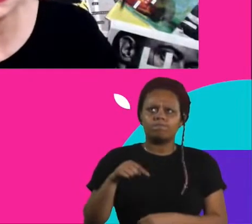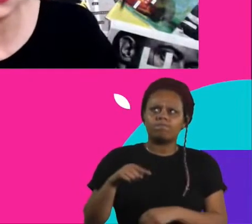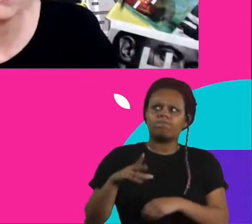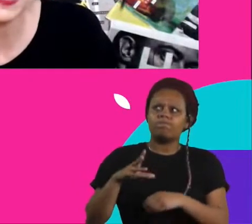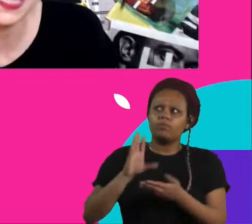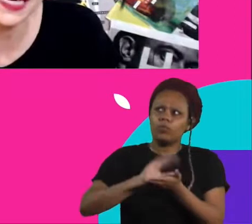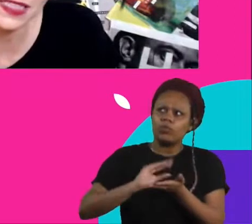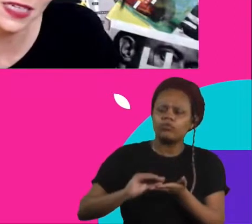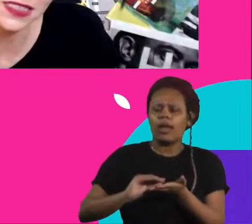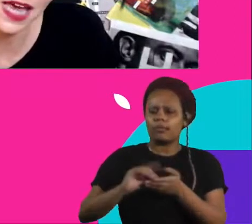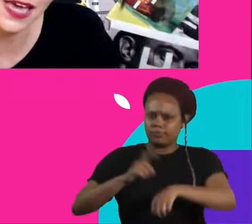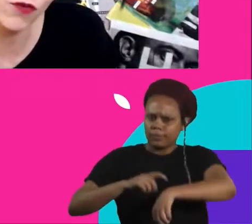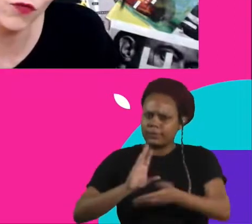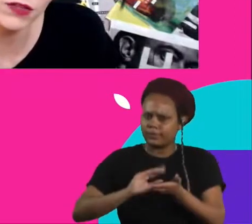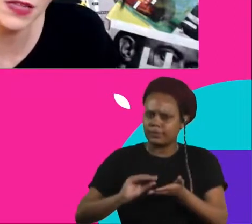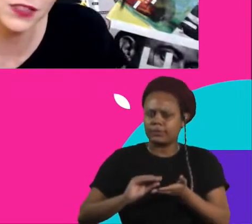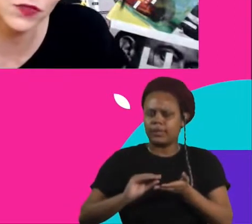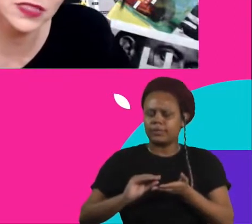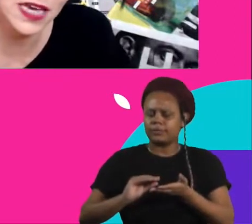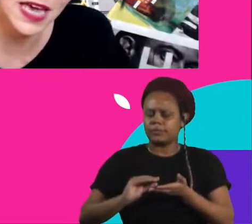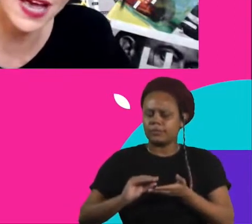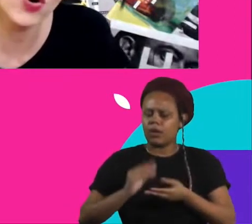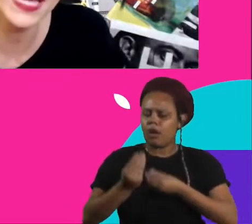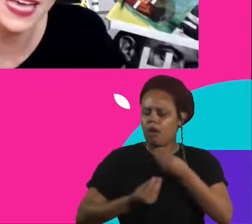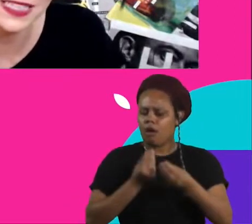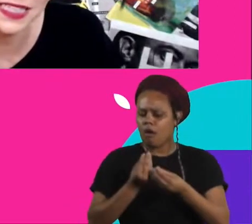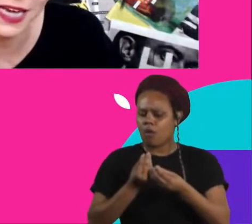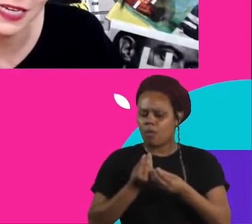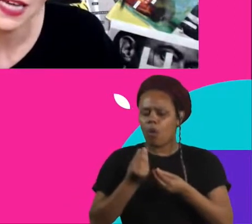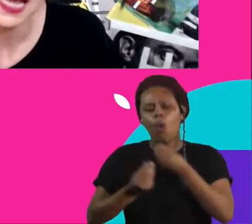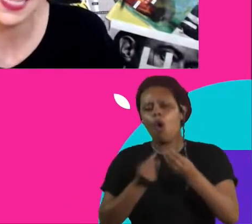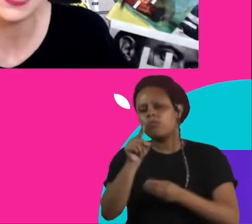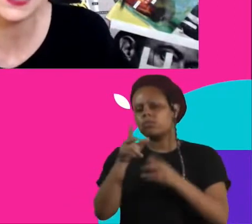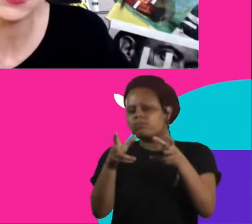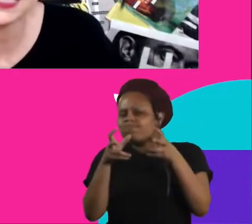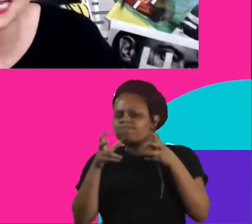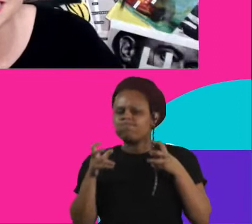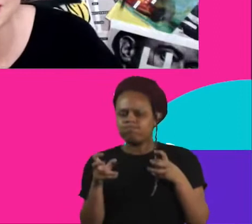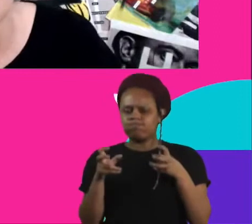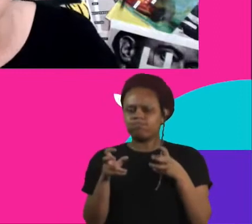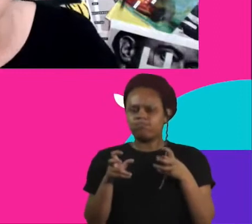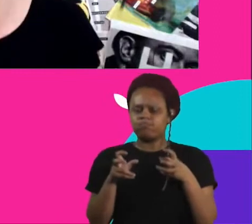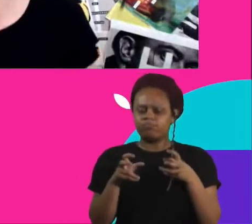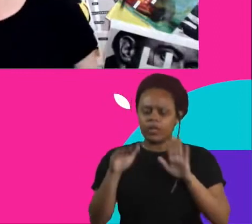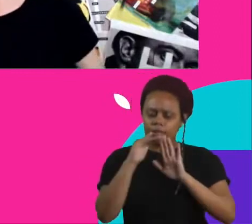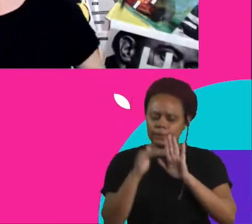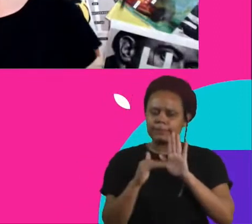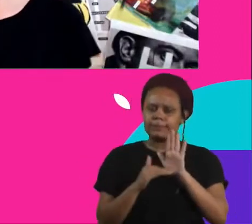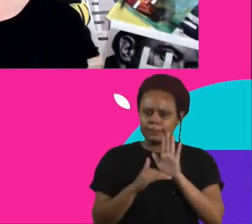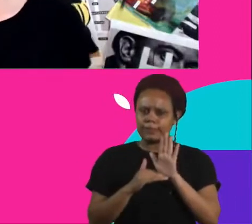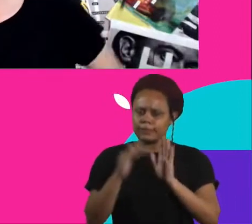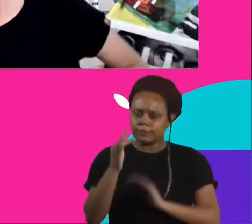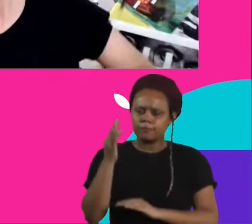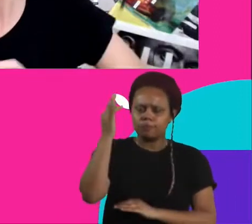que outras competências, envolvendo dados você reconhece, né, dentro dessa lista de habilidades do